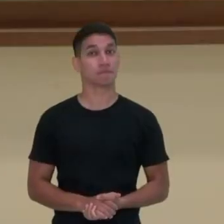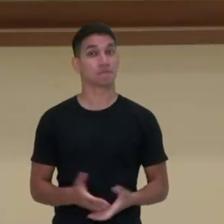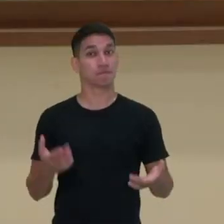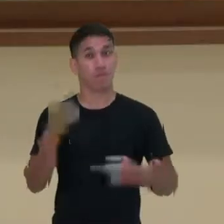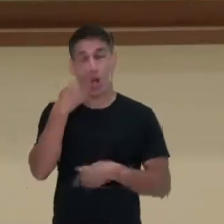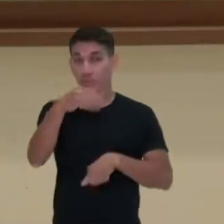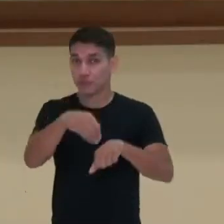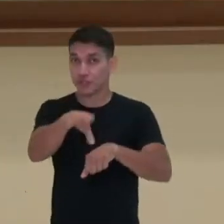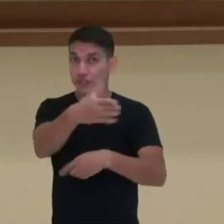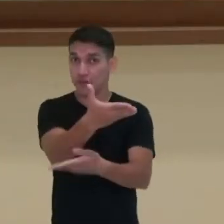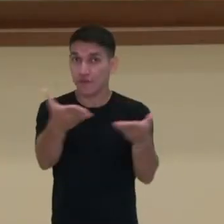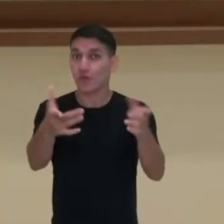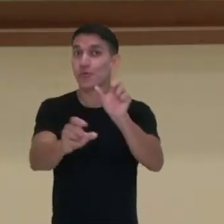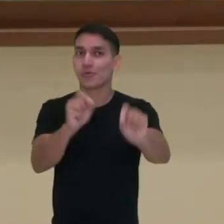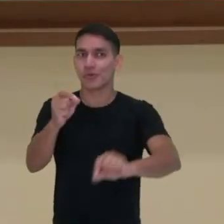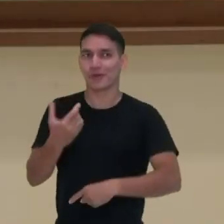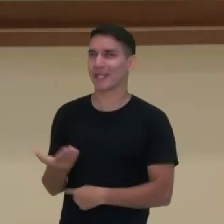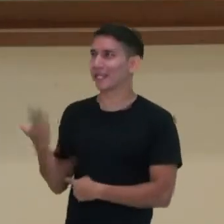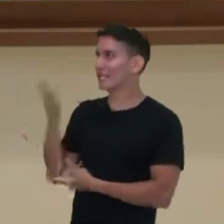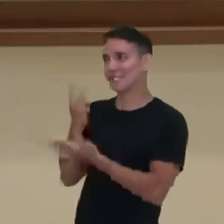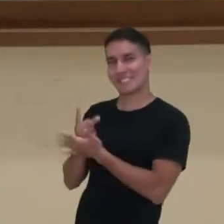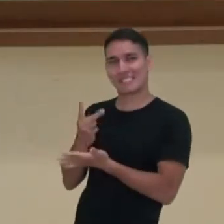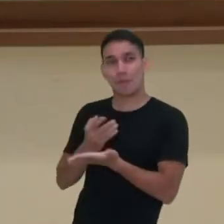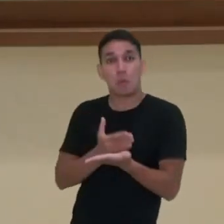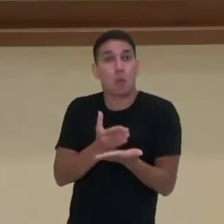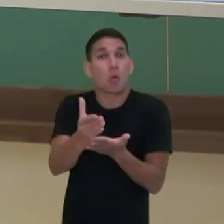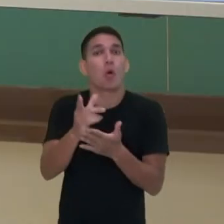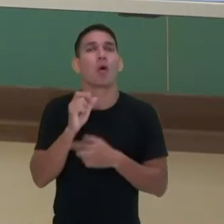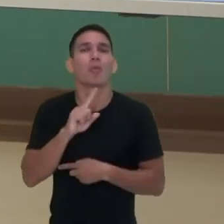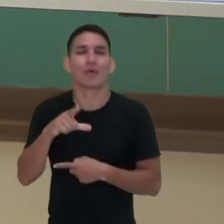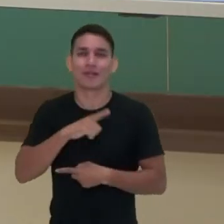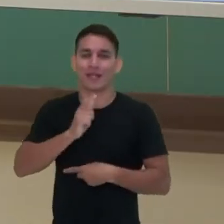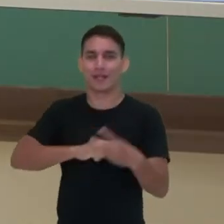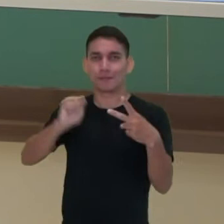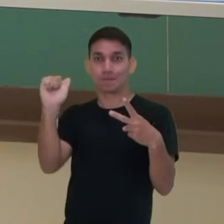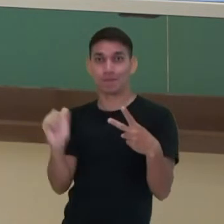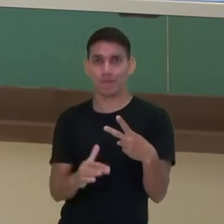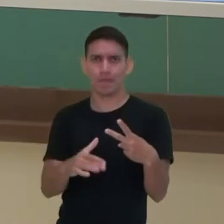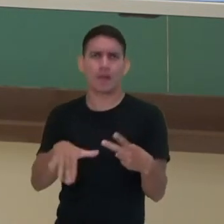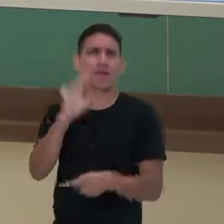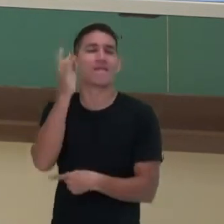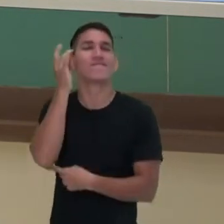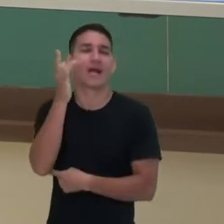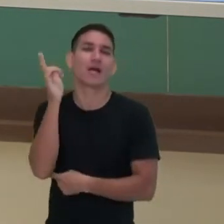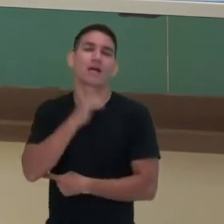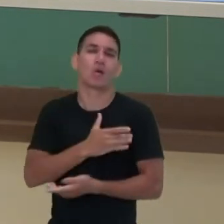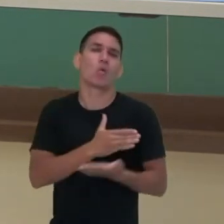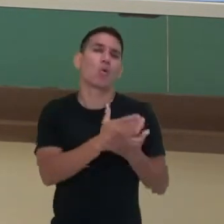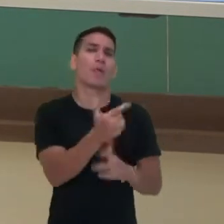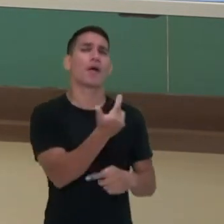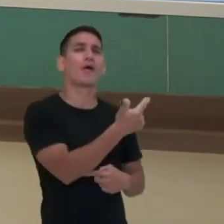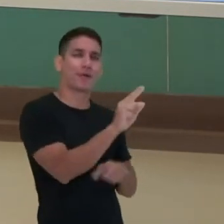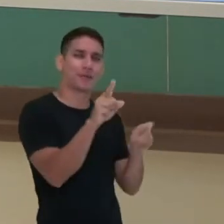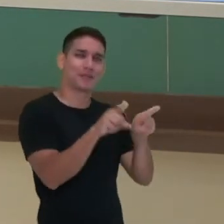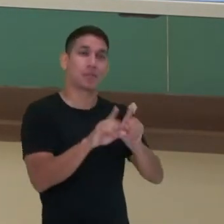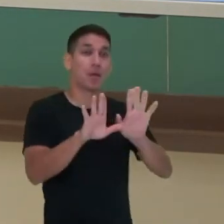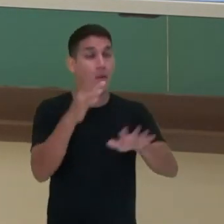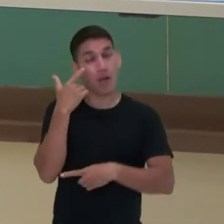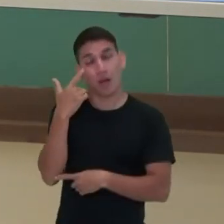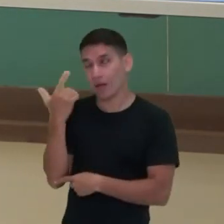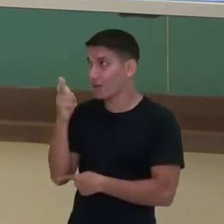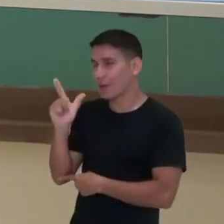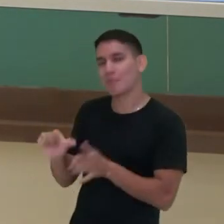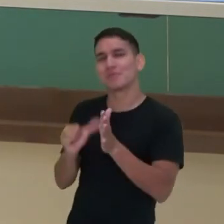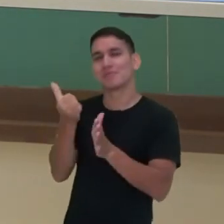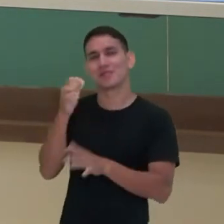Galera, uma dica para vocês, tá? Começar sempre pelos recessivos, fica mais fácil. Dá para você começar pelos outros, mas vamos começar primeiro pelos